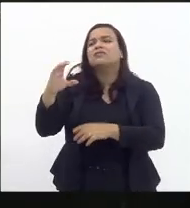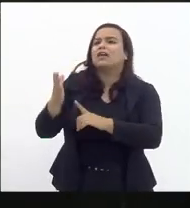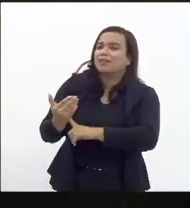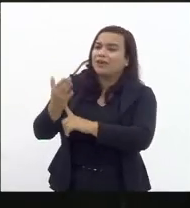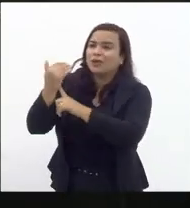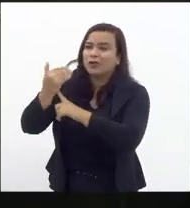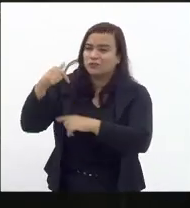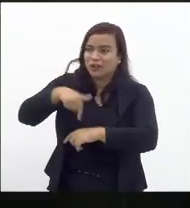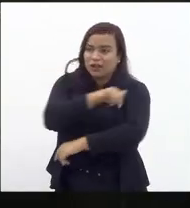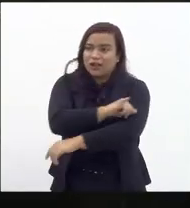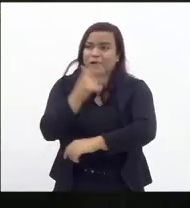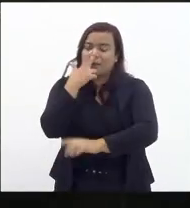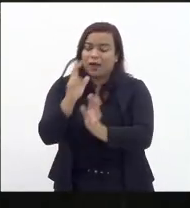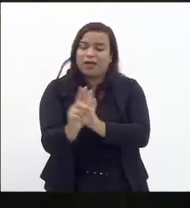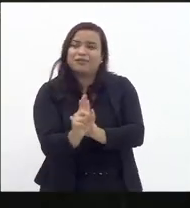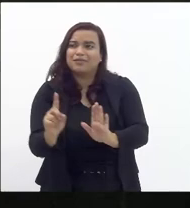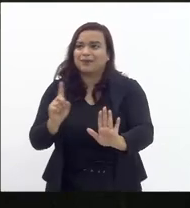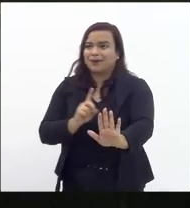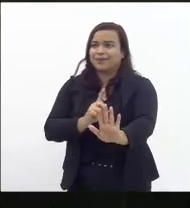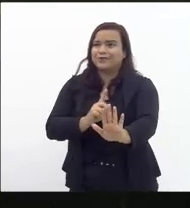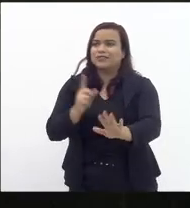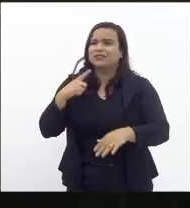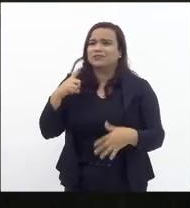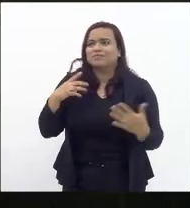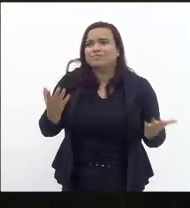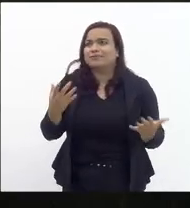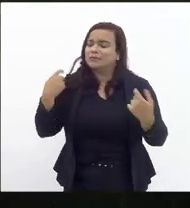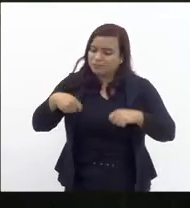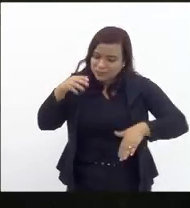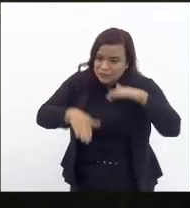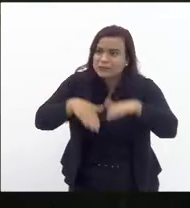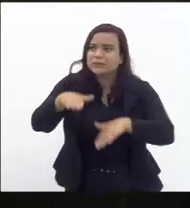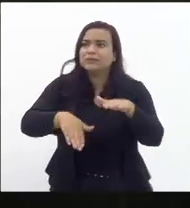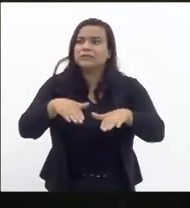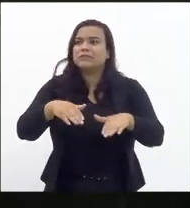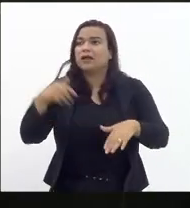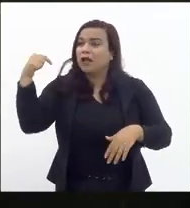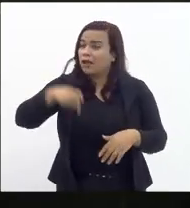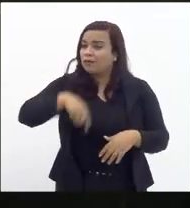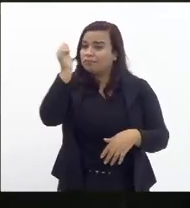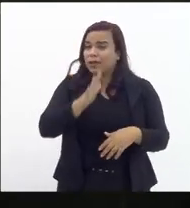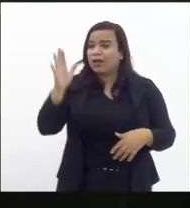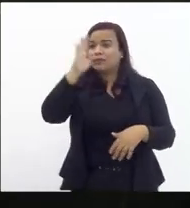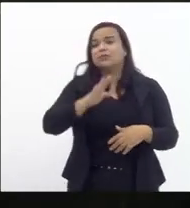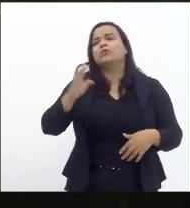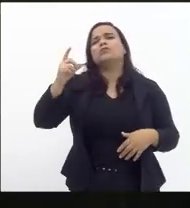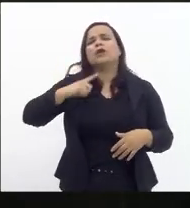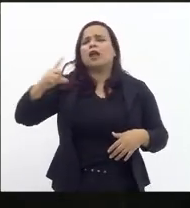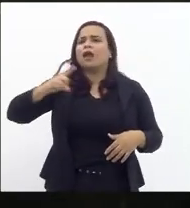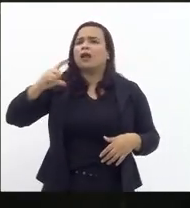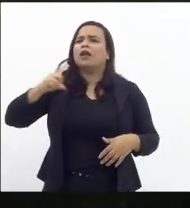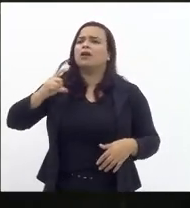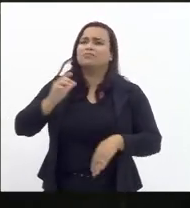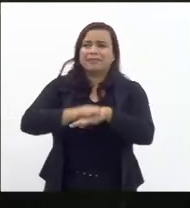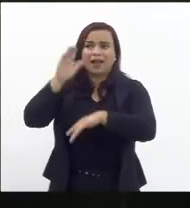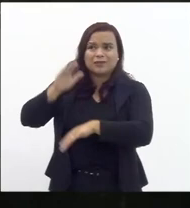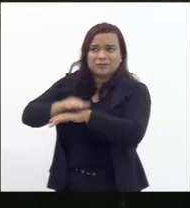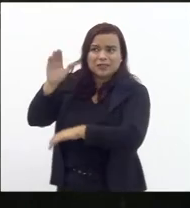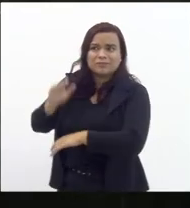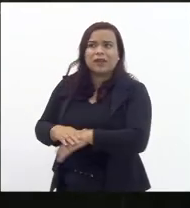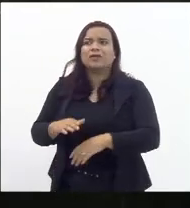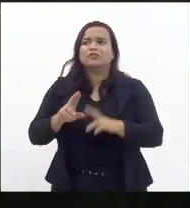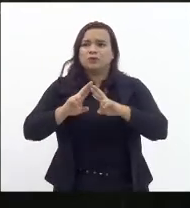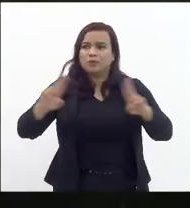tem todo o arsenal maior do Brasil de universidades do Estado, 2,